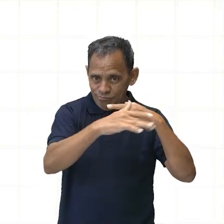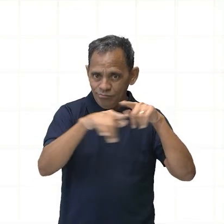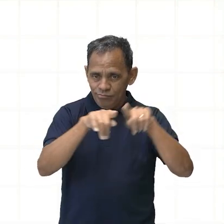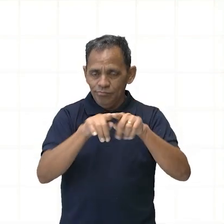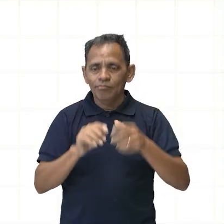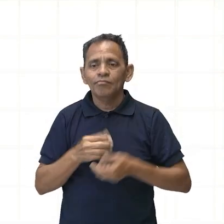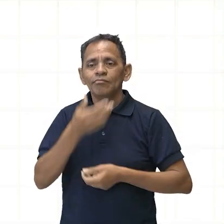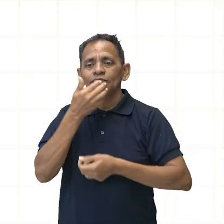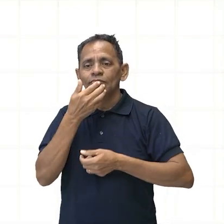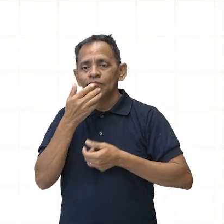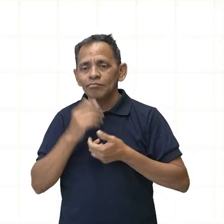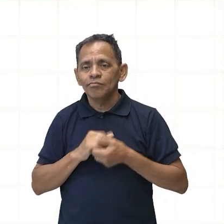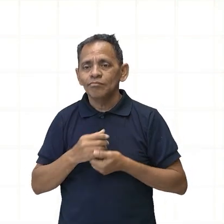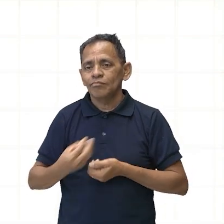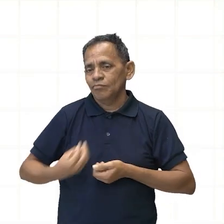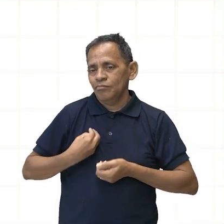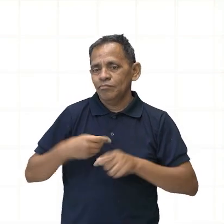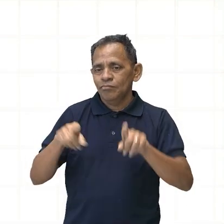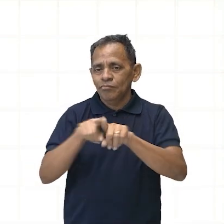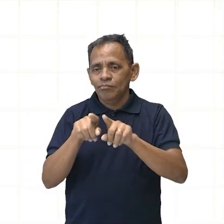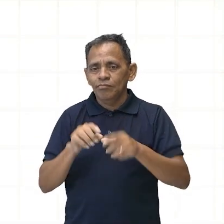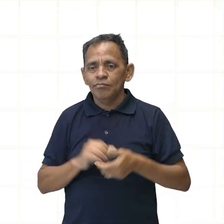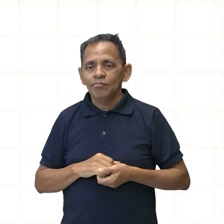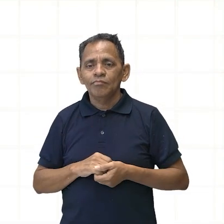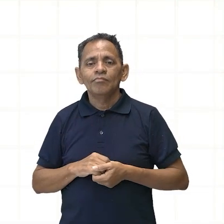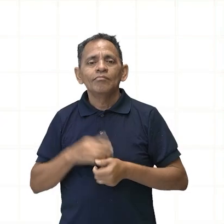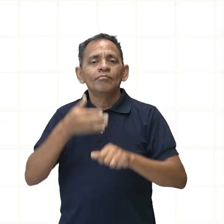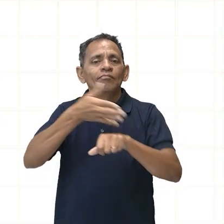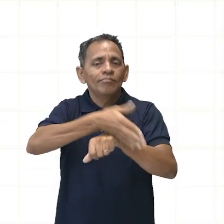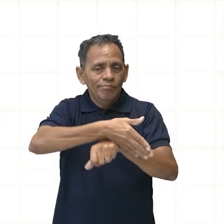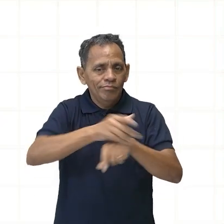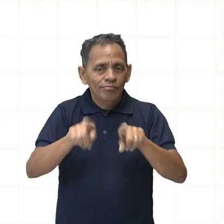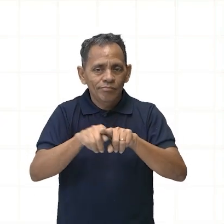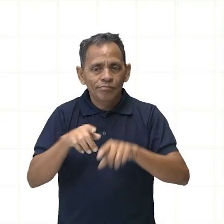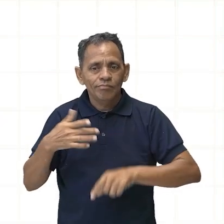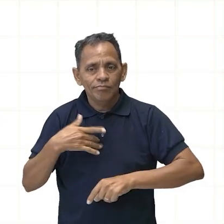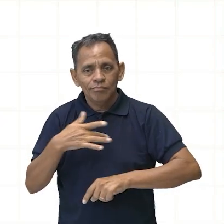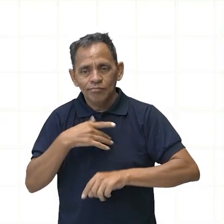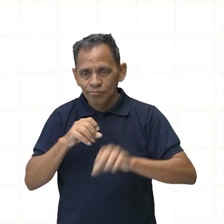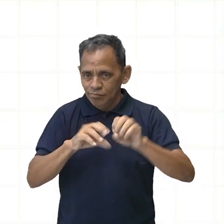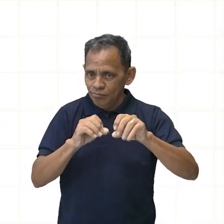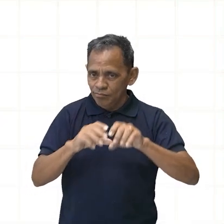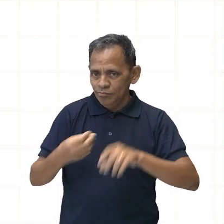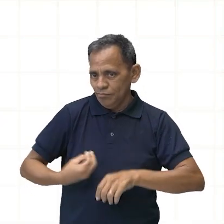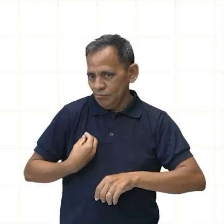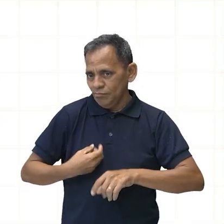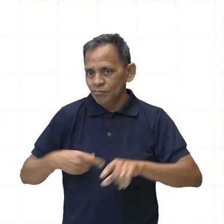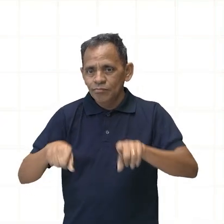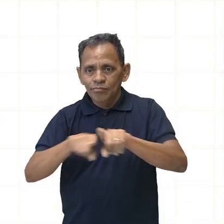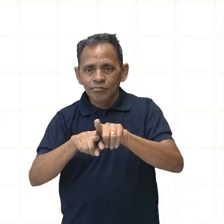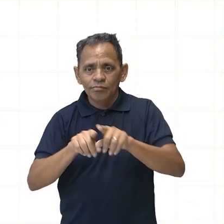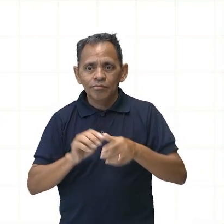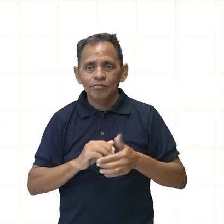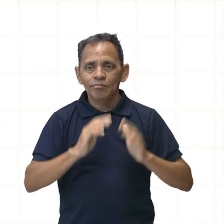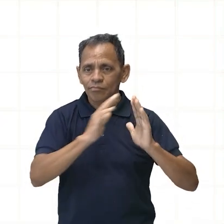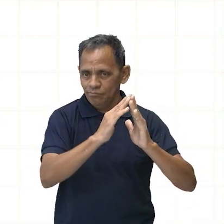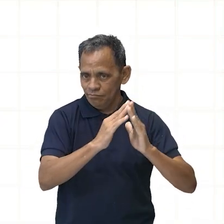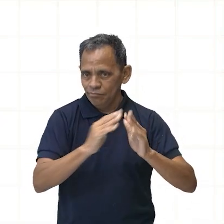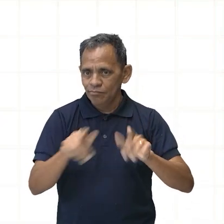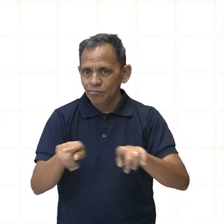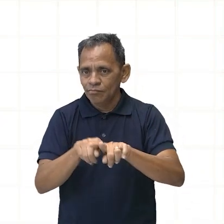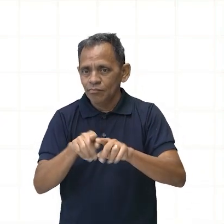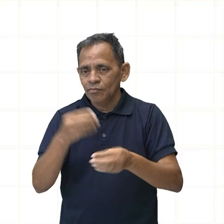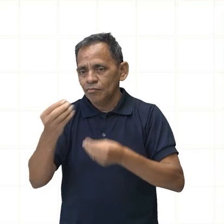De trabalho, de melhor acesso à saúde, educação, moradia, entre outros, né? Professor, como é